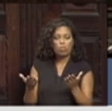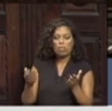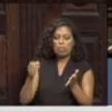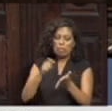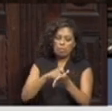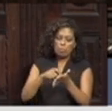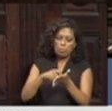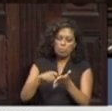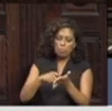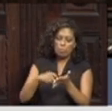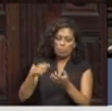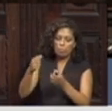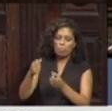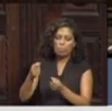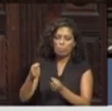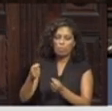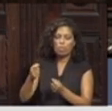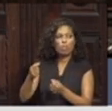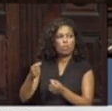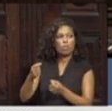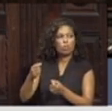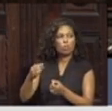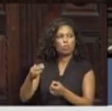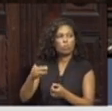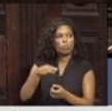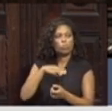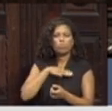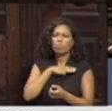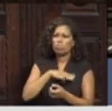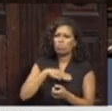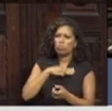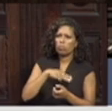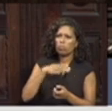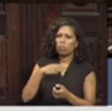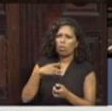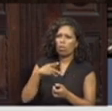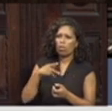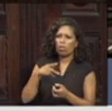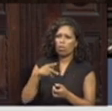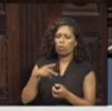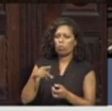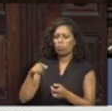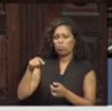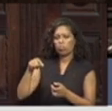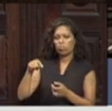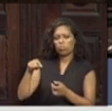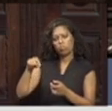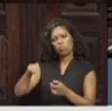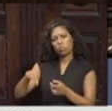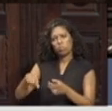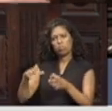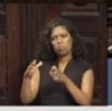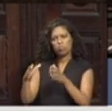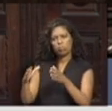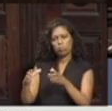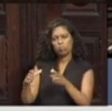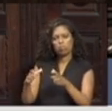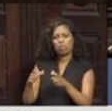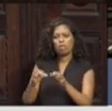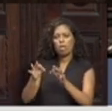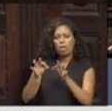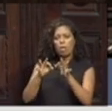participar ninguém que tenha tido contrato interrompido com a municipalidade, num claro ataque ao Hospital Antônio Castro, que